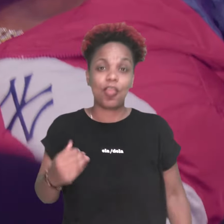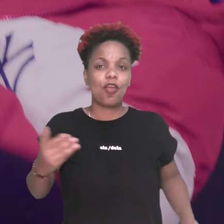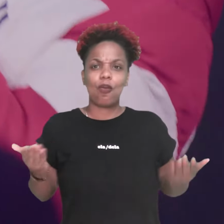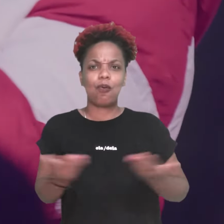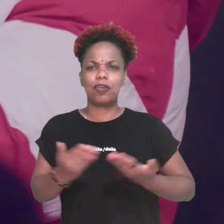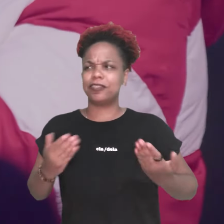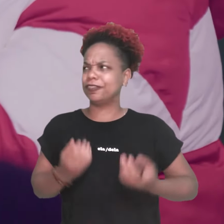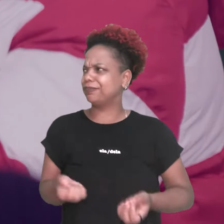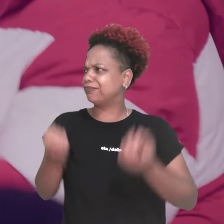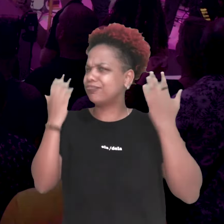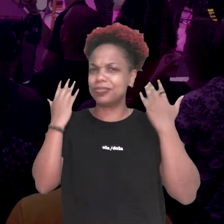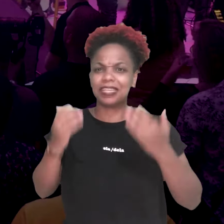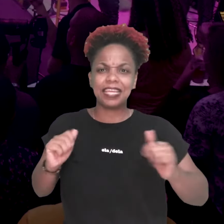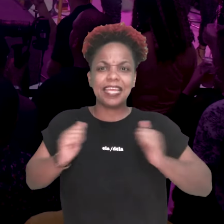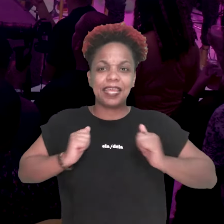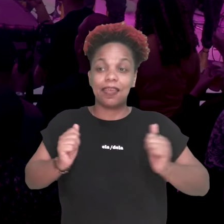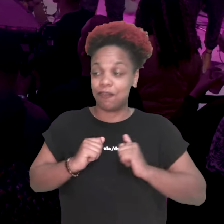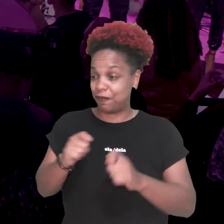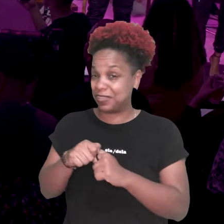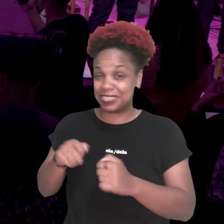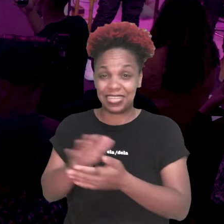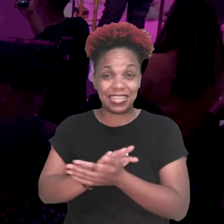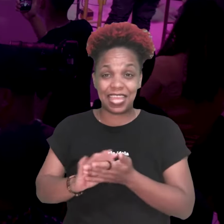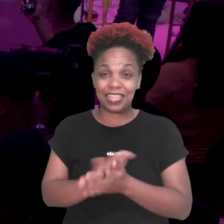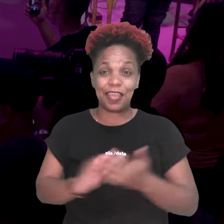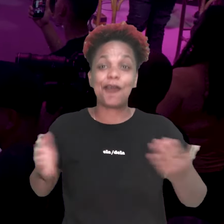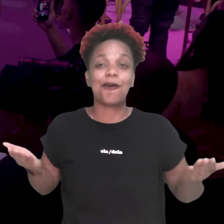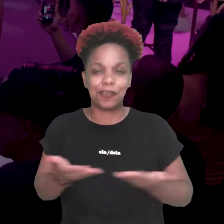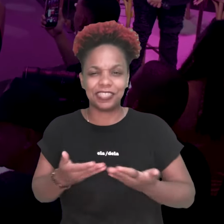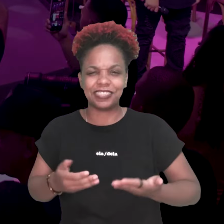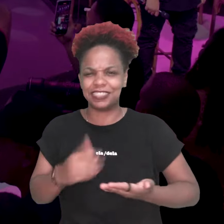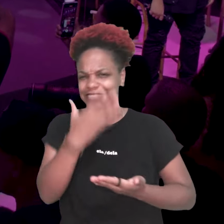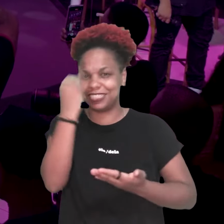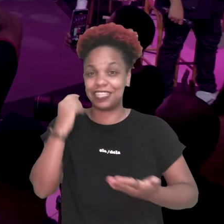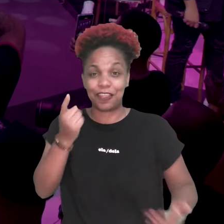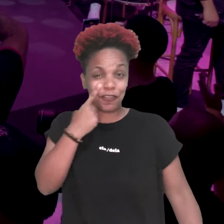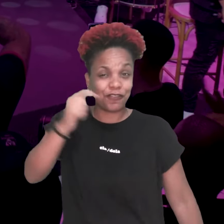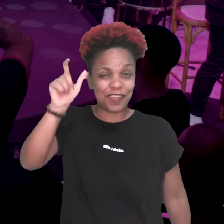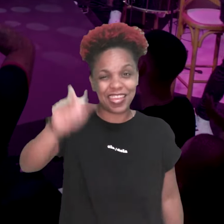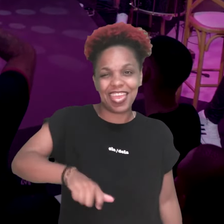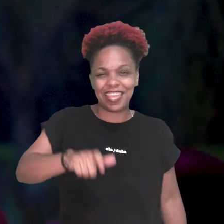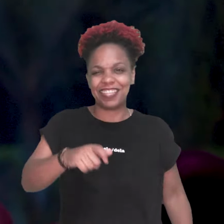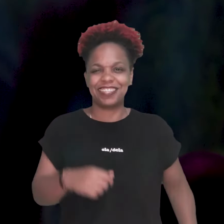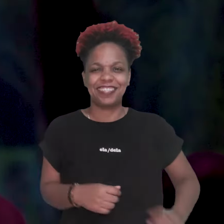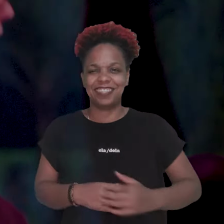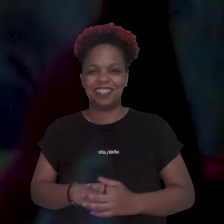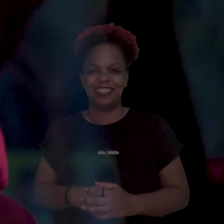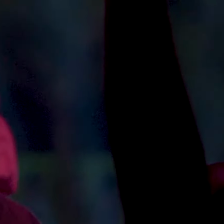Hoje é dia de não fazer nada, mulher. Esquece, pô. Tô te vendo, hein?